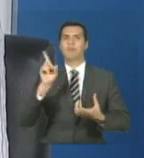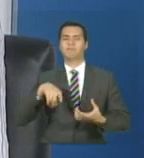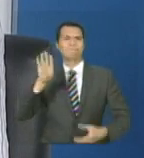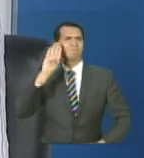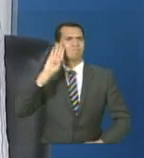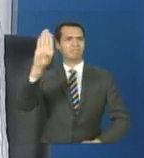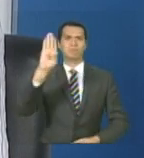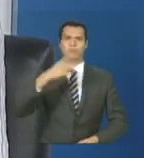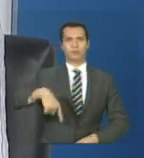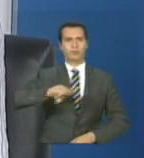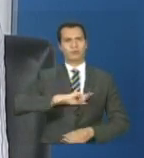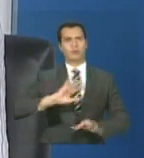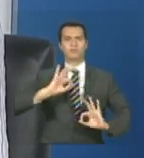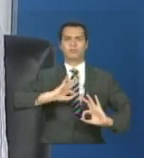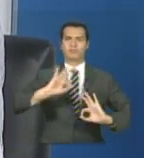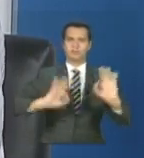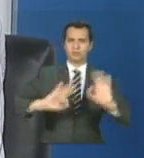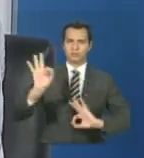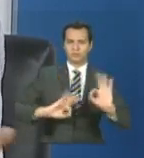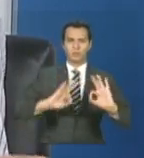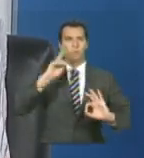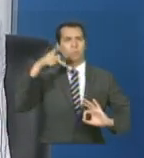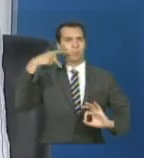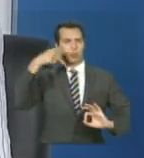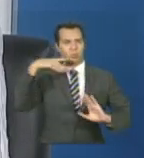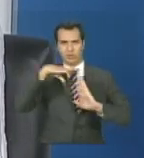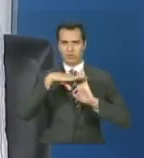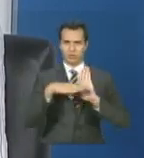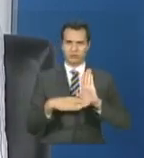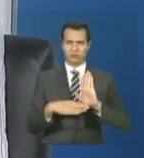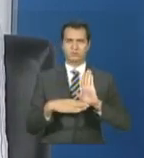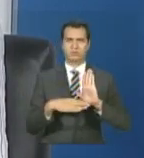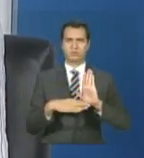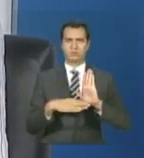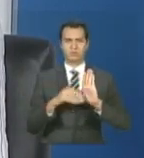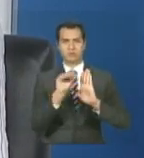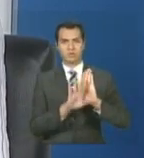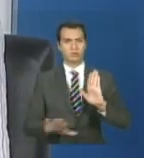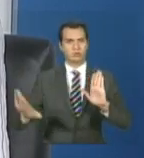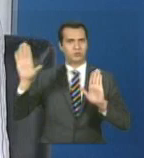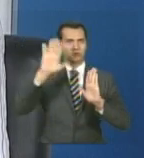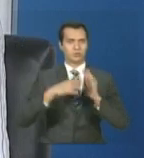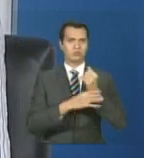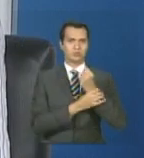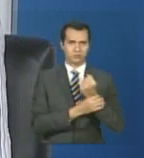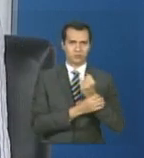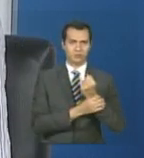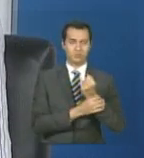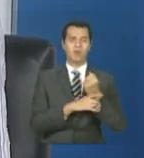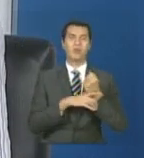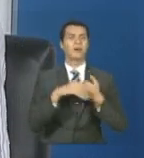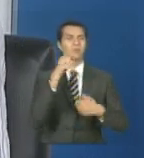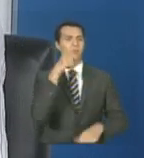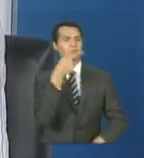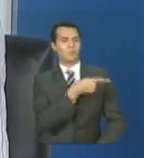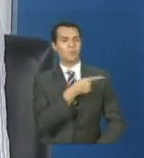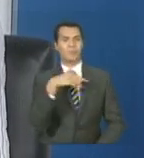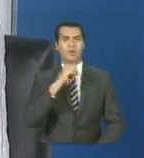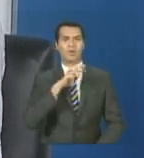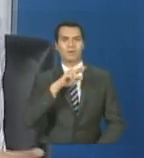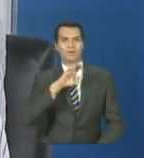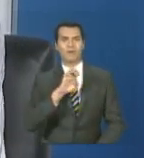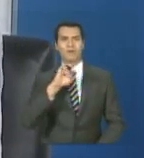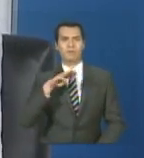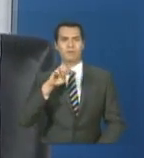da Política Nacional de Segurança Alimentar e Nutricional, né, como a Maria Emília colocou, que tem dois princípios essenciais,